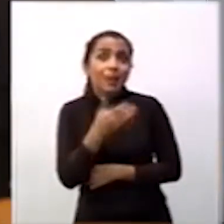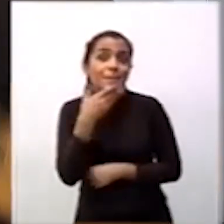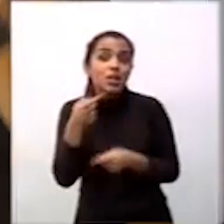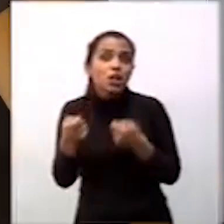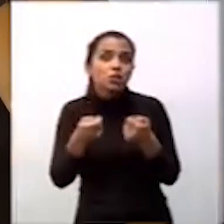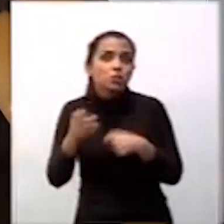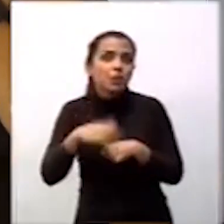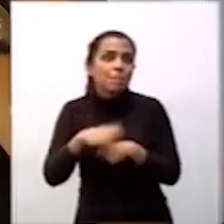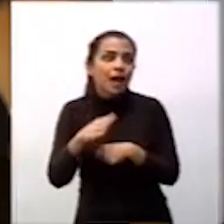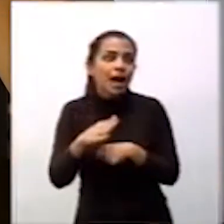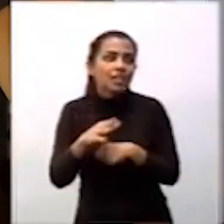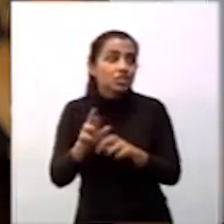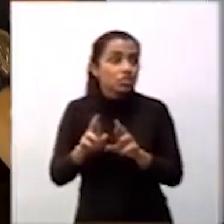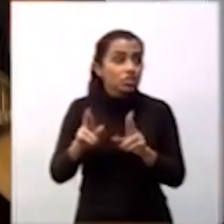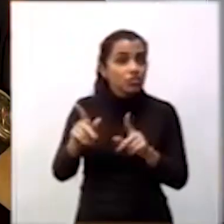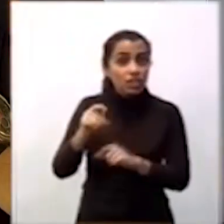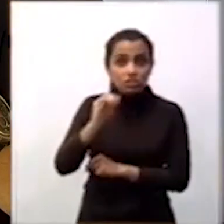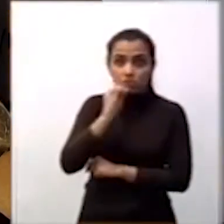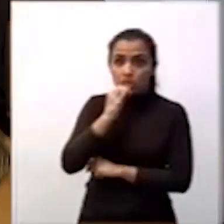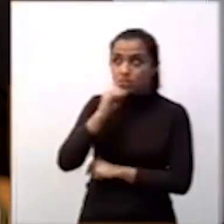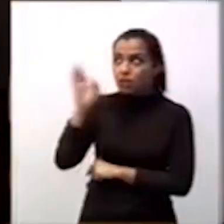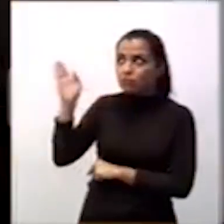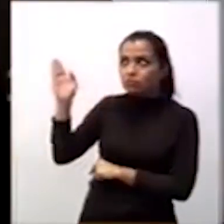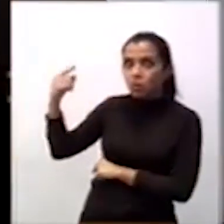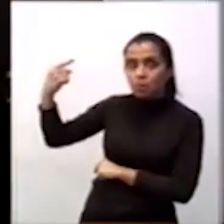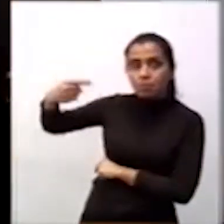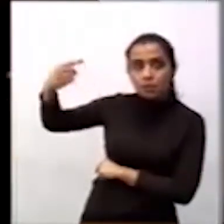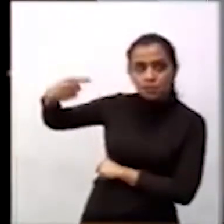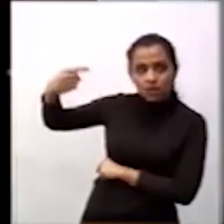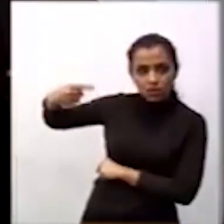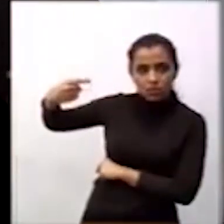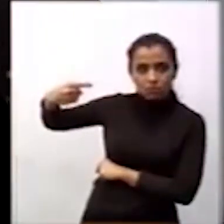incandescentes. Esses números são reais.